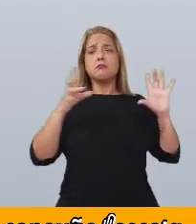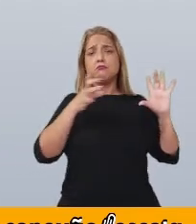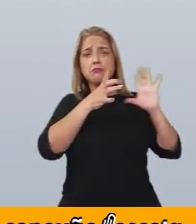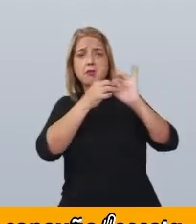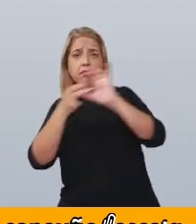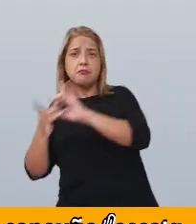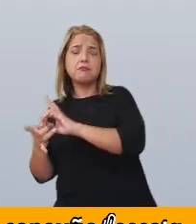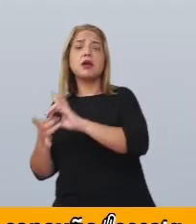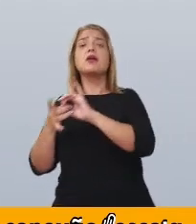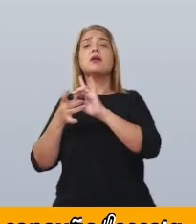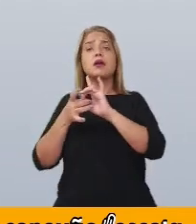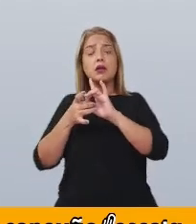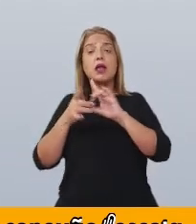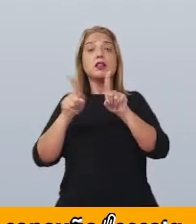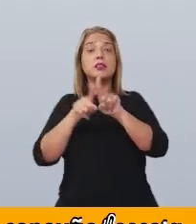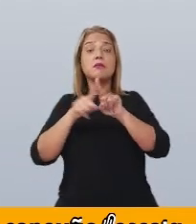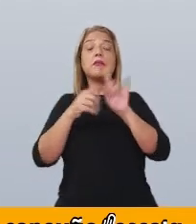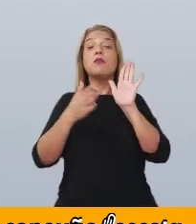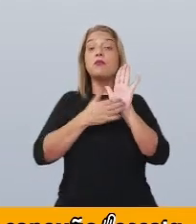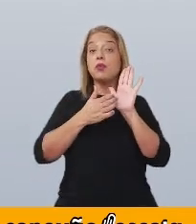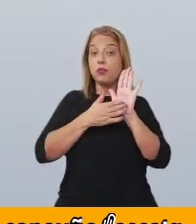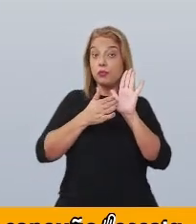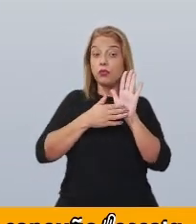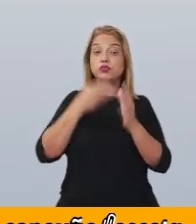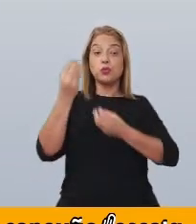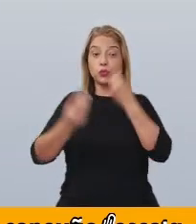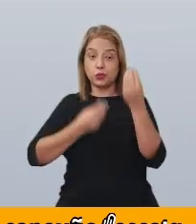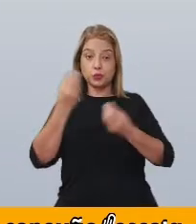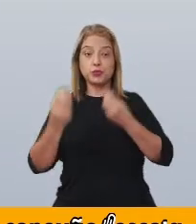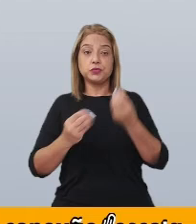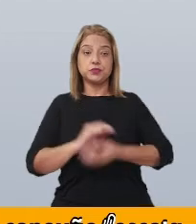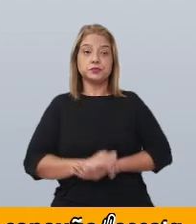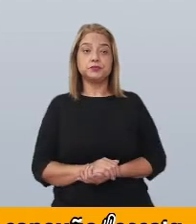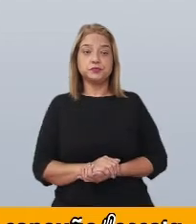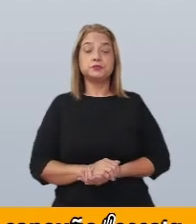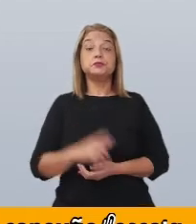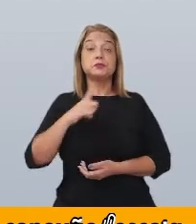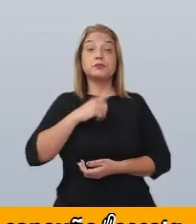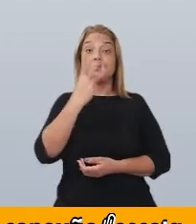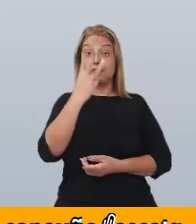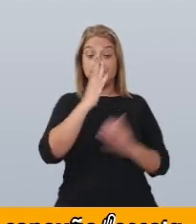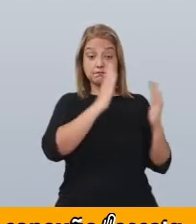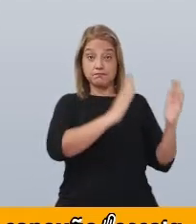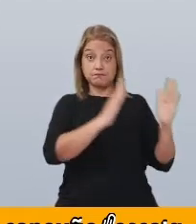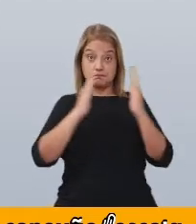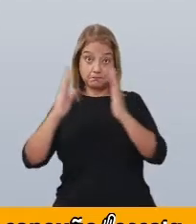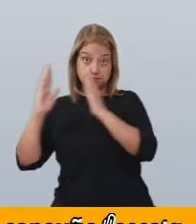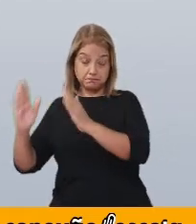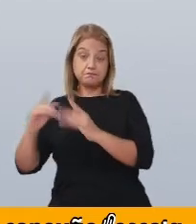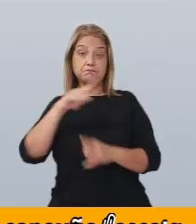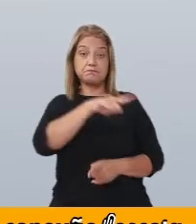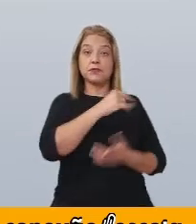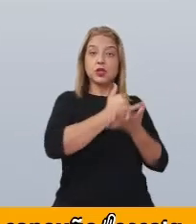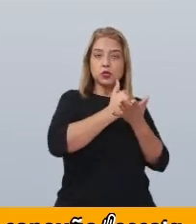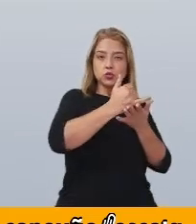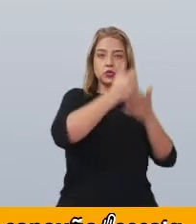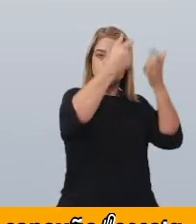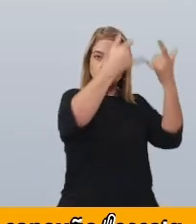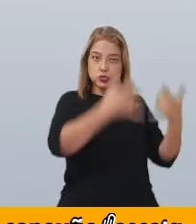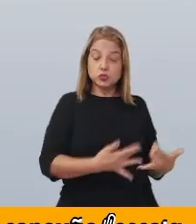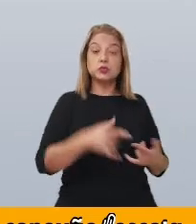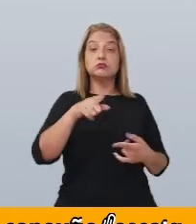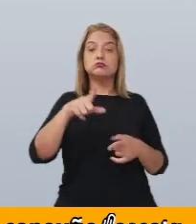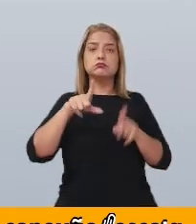de intervenção. O texto argumentativo é dividido em três partes: introdução,